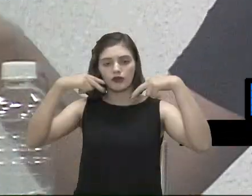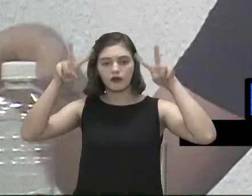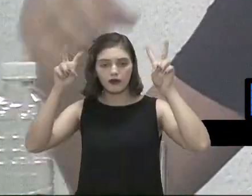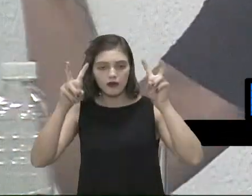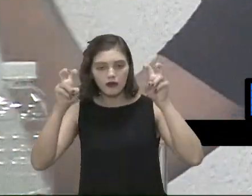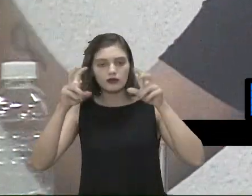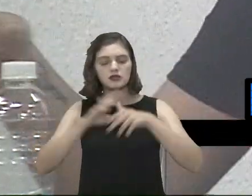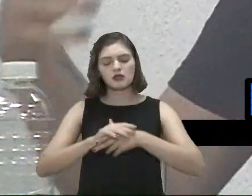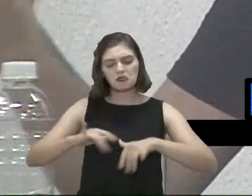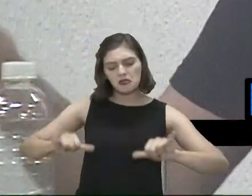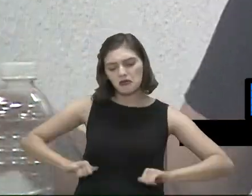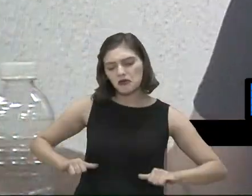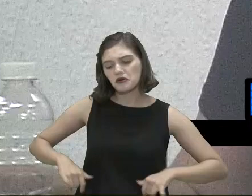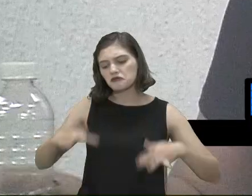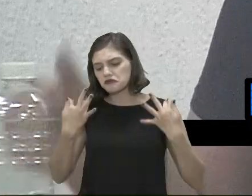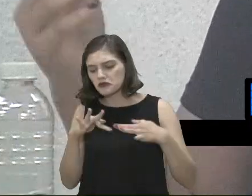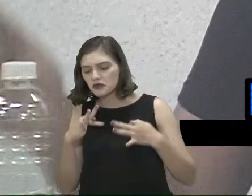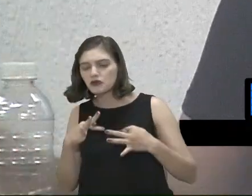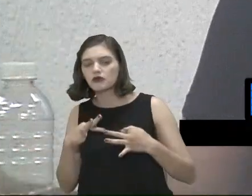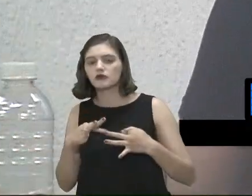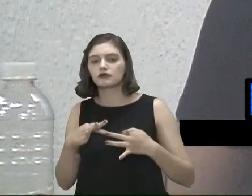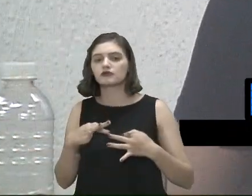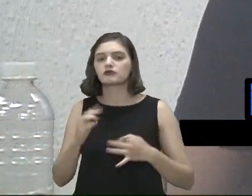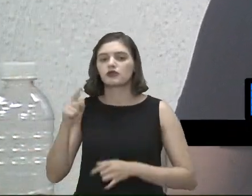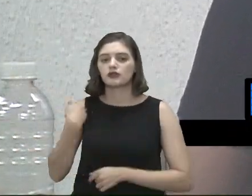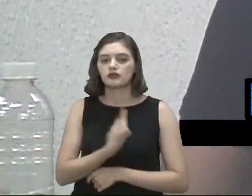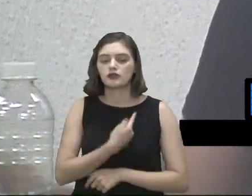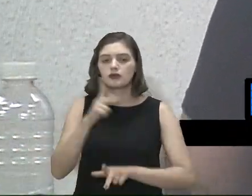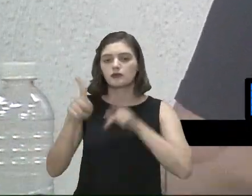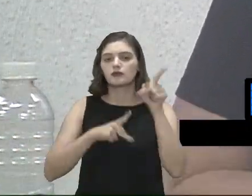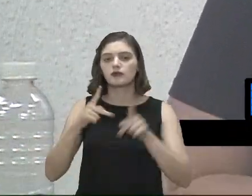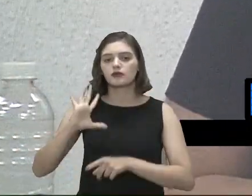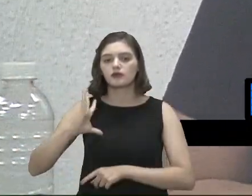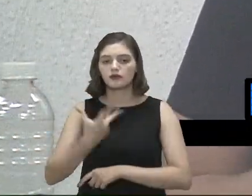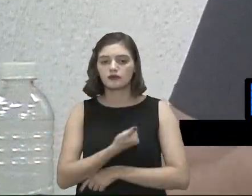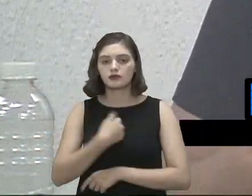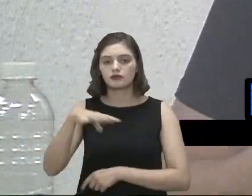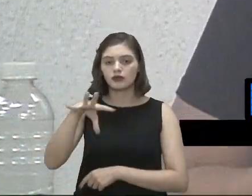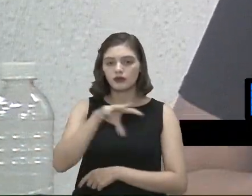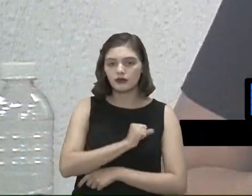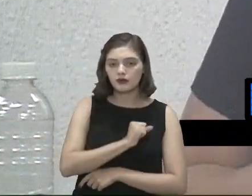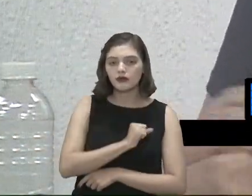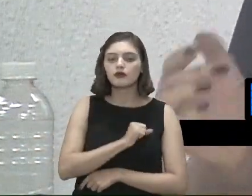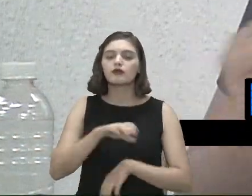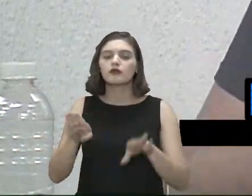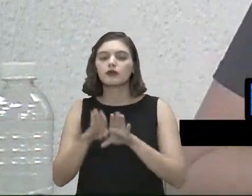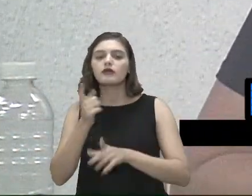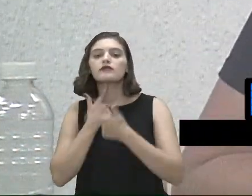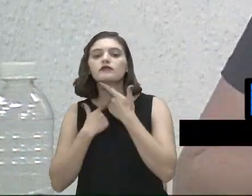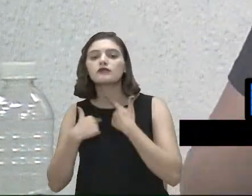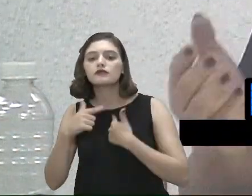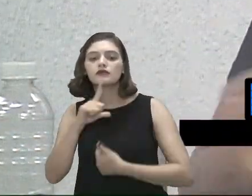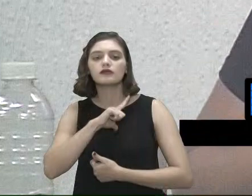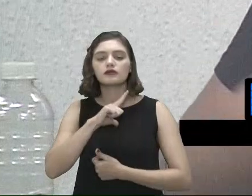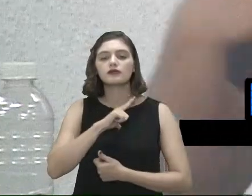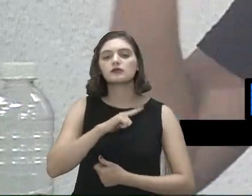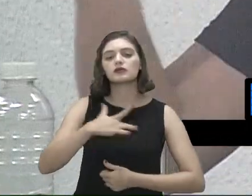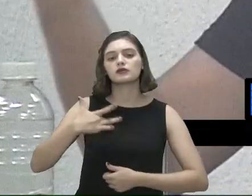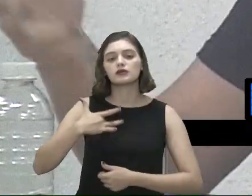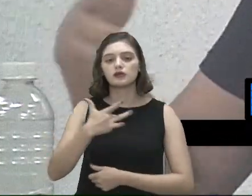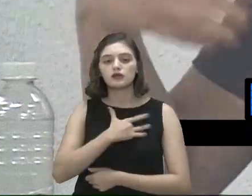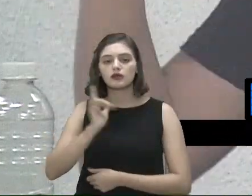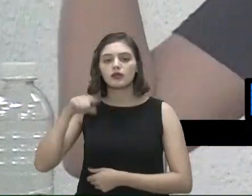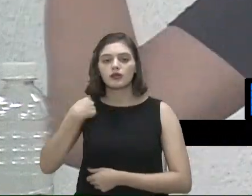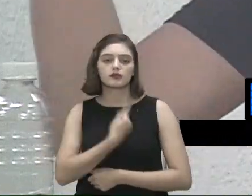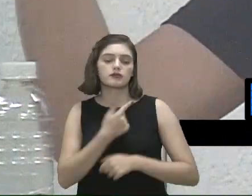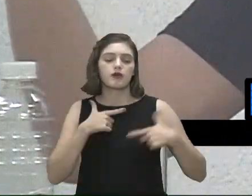das mazelas, do que sofremos, etc. Mas nós, da população trans, nós também amamos, nós também desejamos, nós também temos questões de saúde, nós passamos